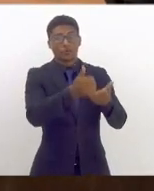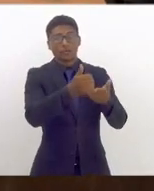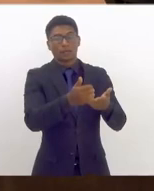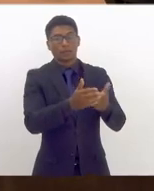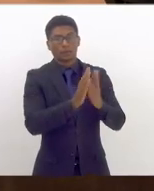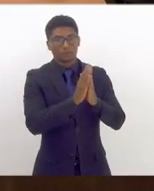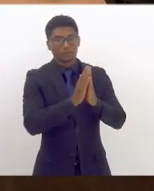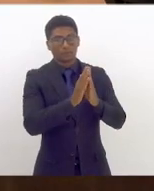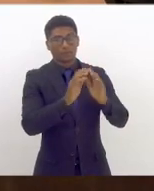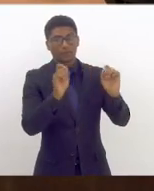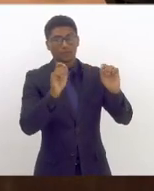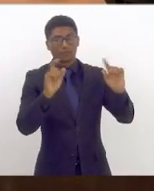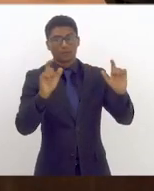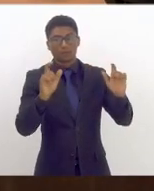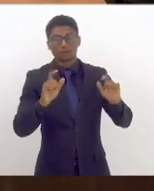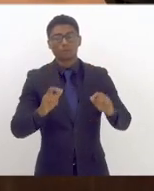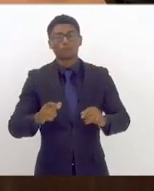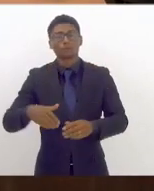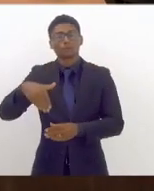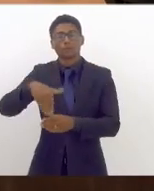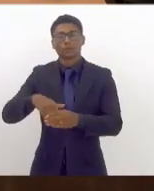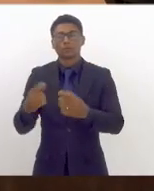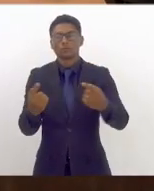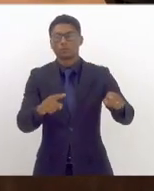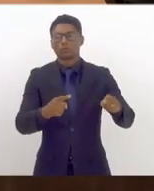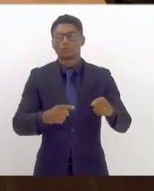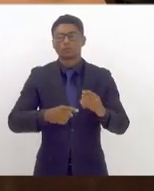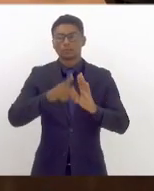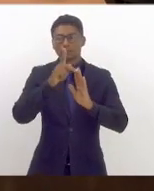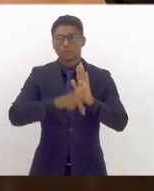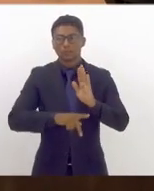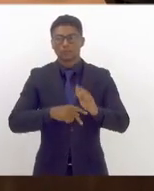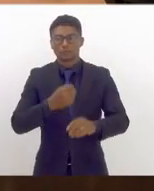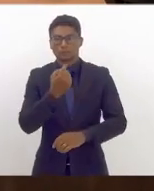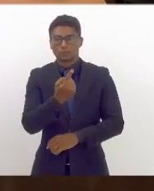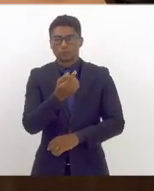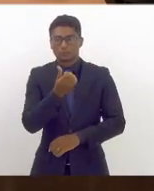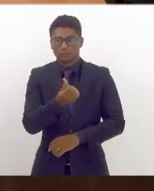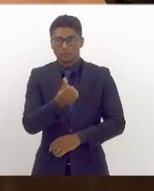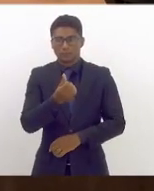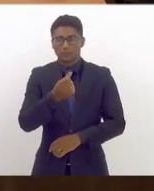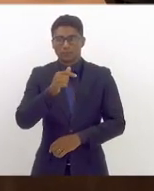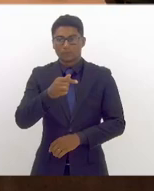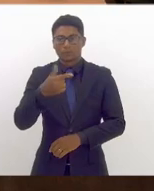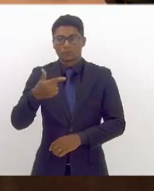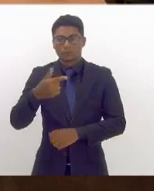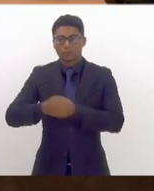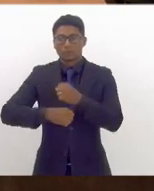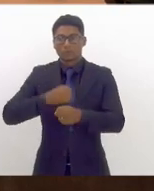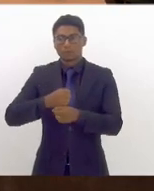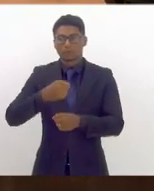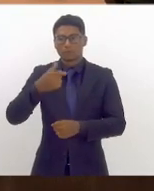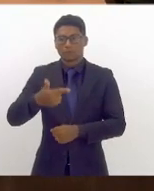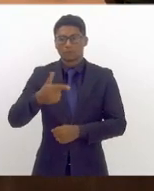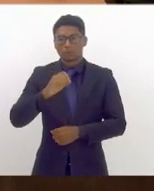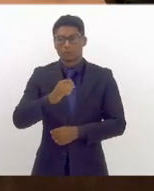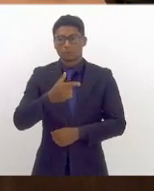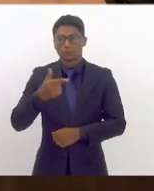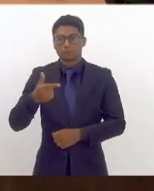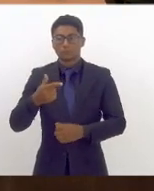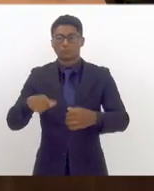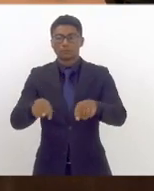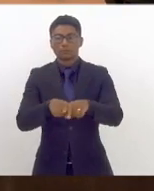mesa voto contrário ao projeto de resolução 1672 de 2022 e